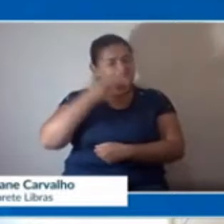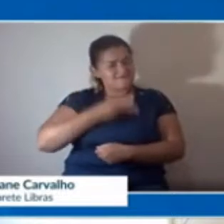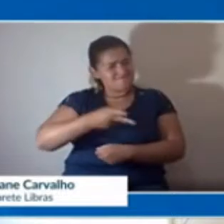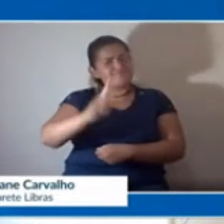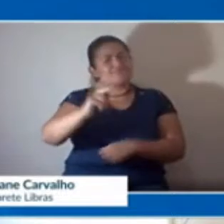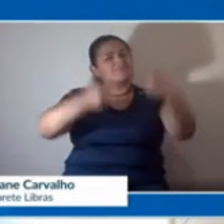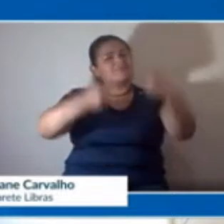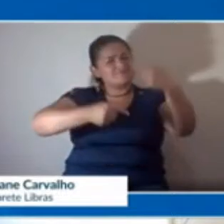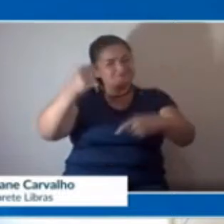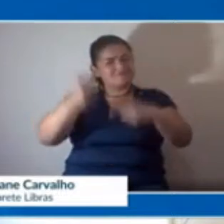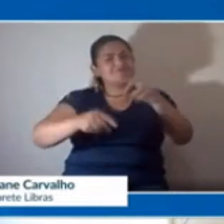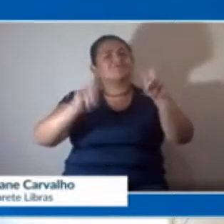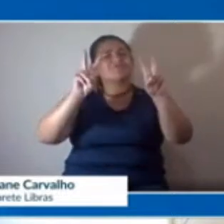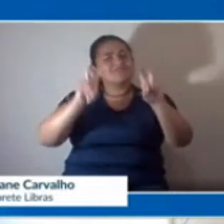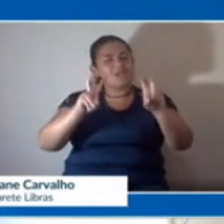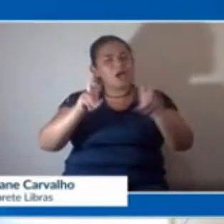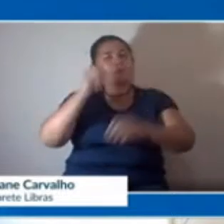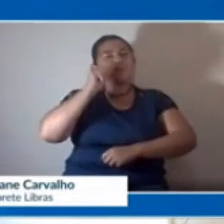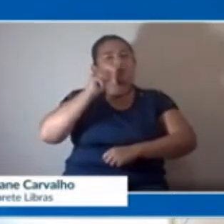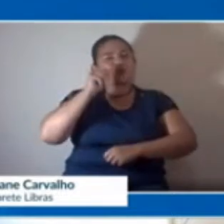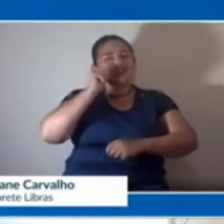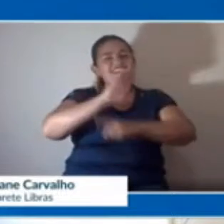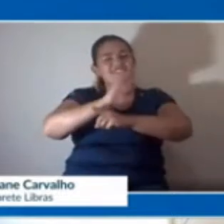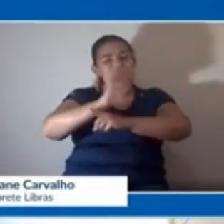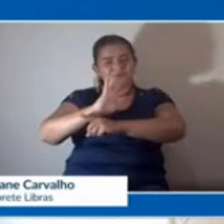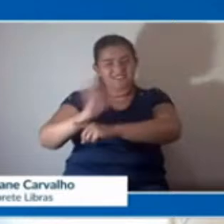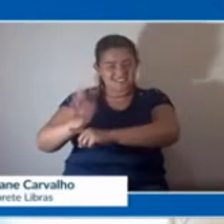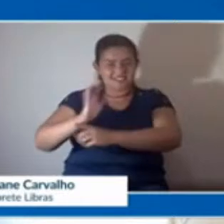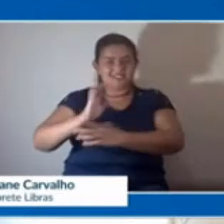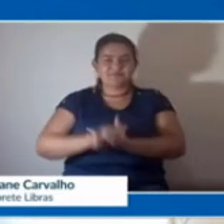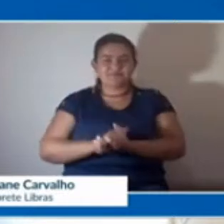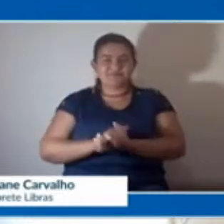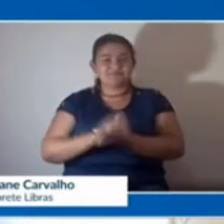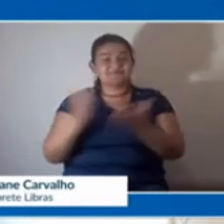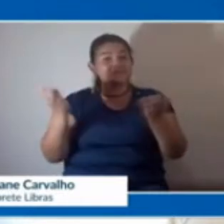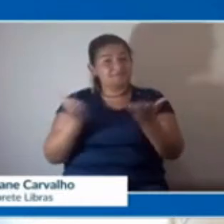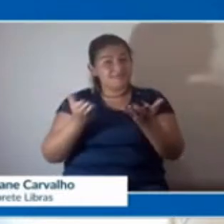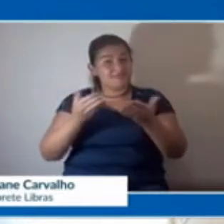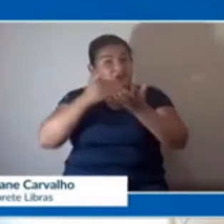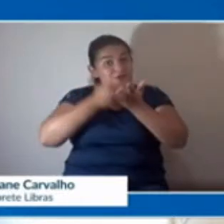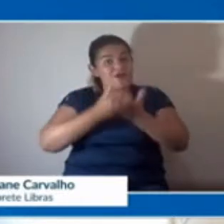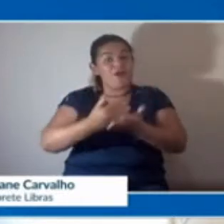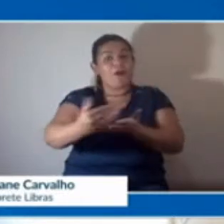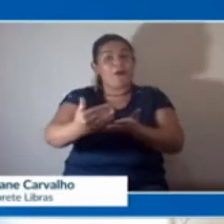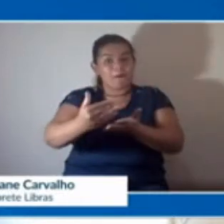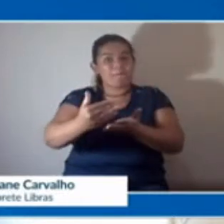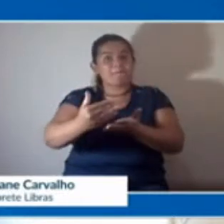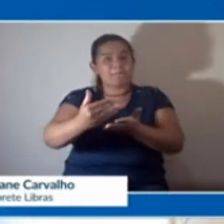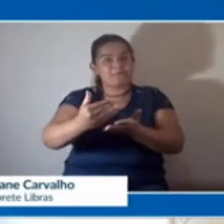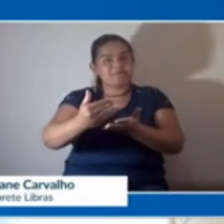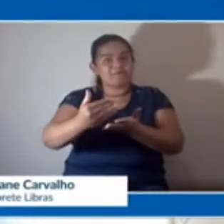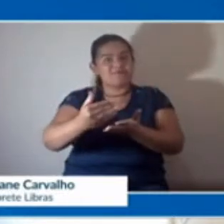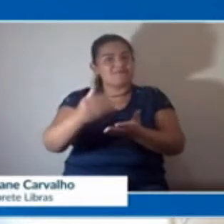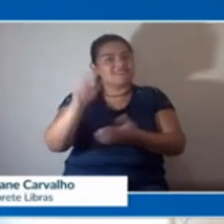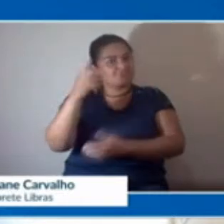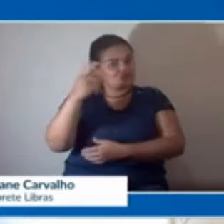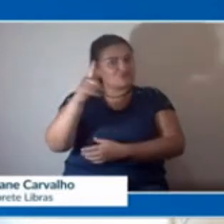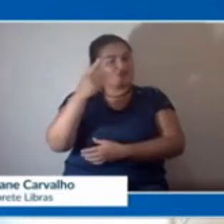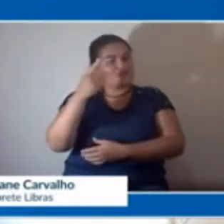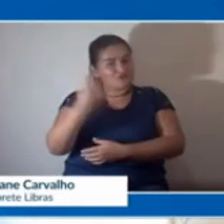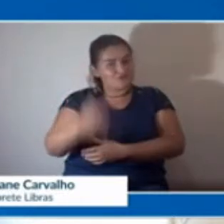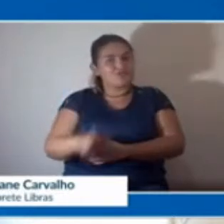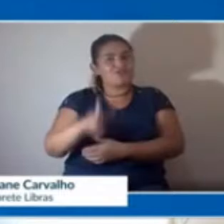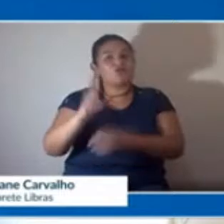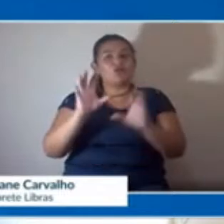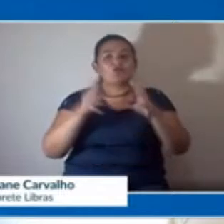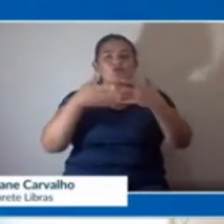falar sobre as mulheres no cinema. E vamos destacar uma iniciativa aqui do Estado de Goiás. O Grupo de Estudo e